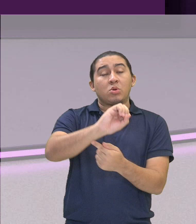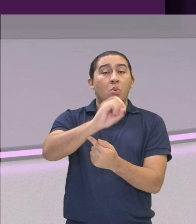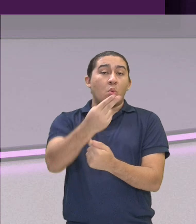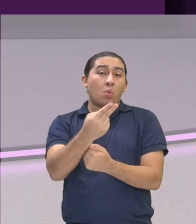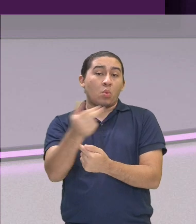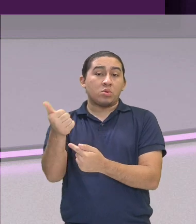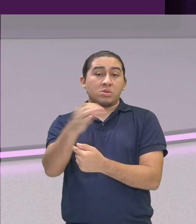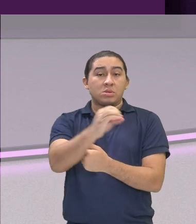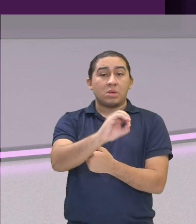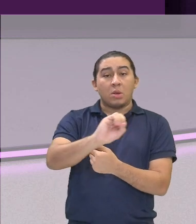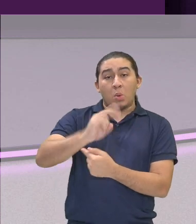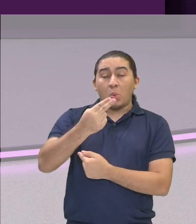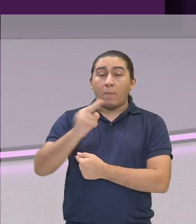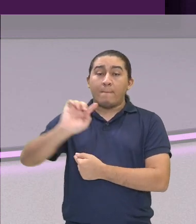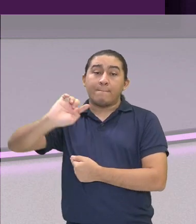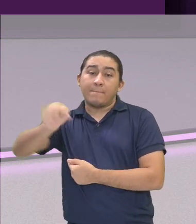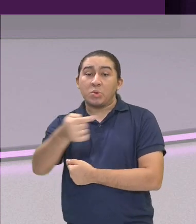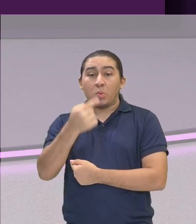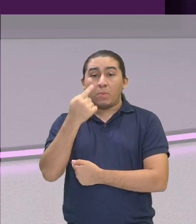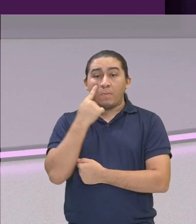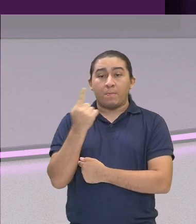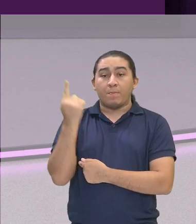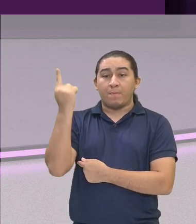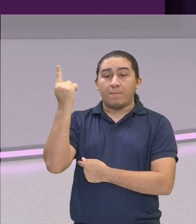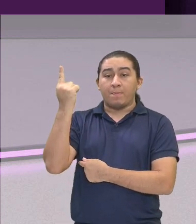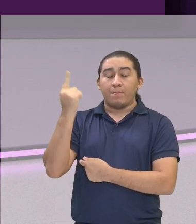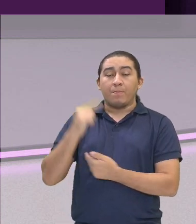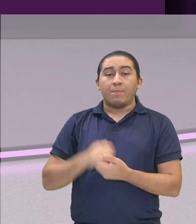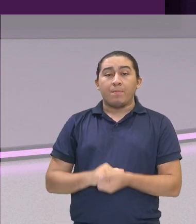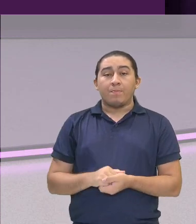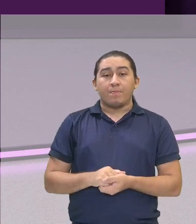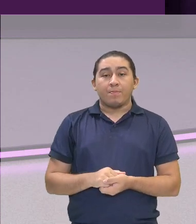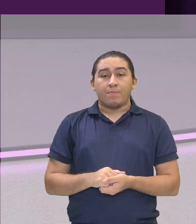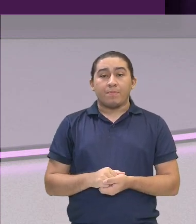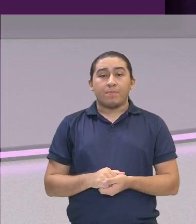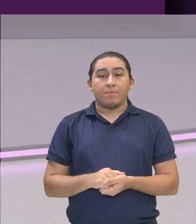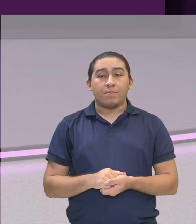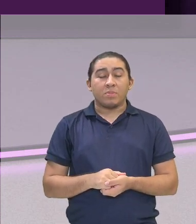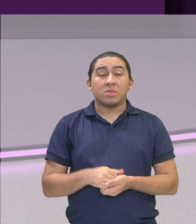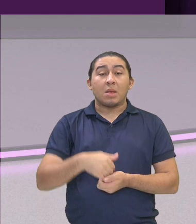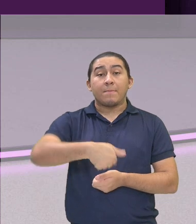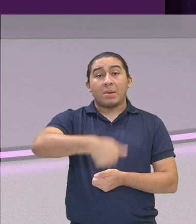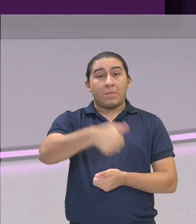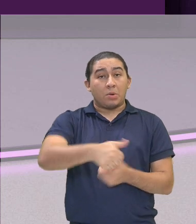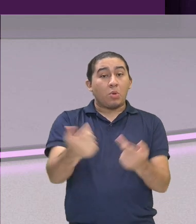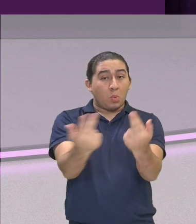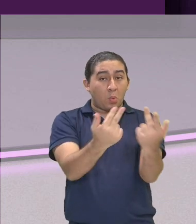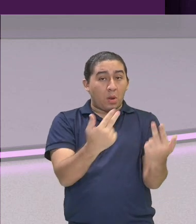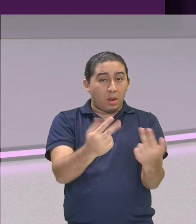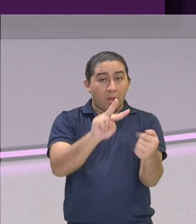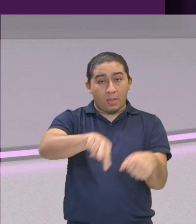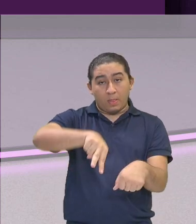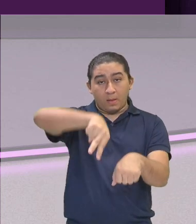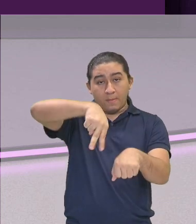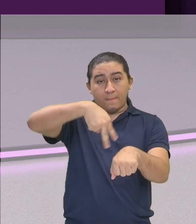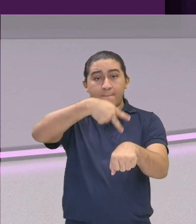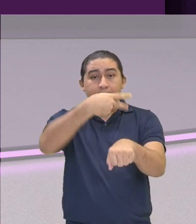aqui o nosso passo a passo. Observem aqui na tela, tá? Primeiro, iguala e depois você vai fingir que não